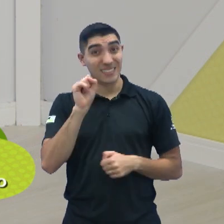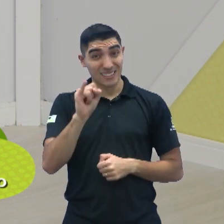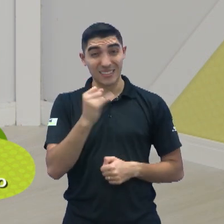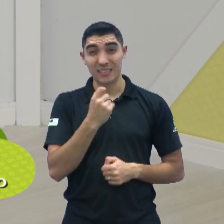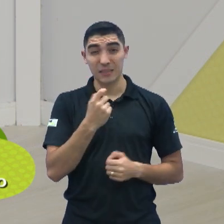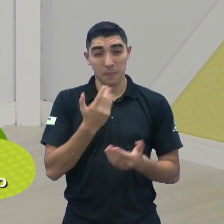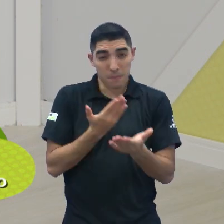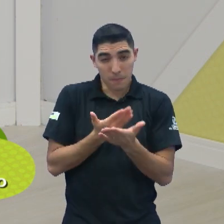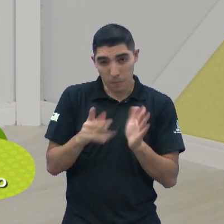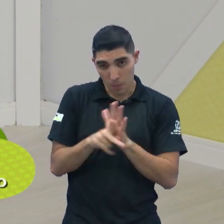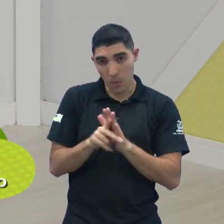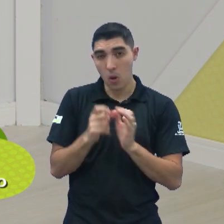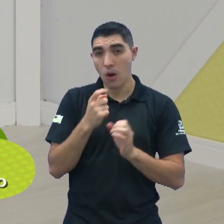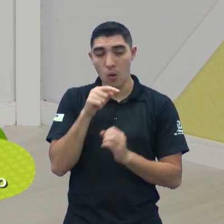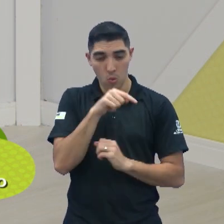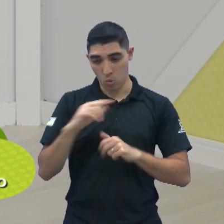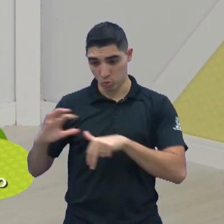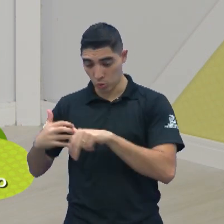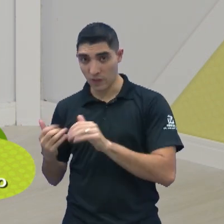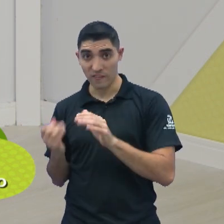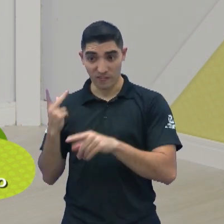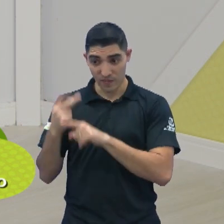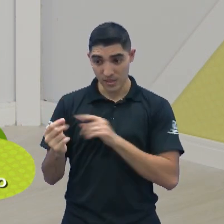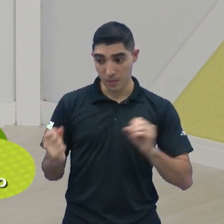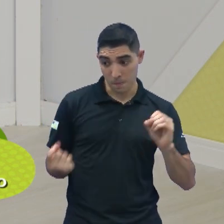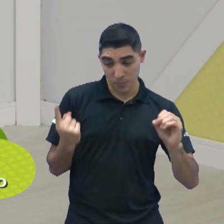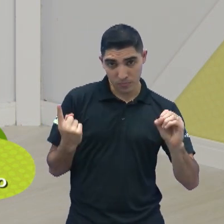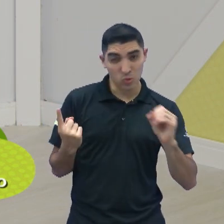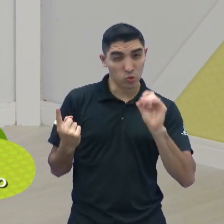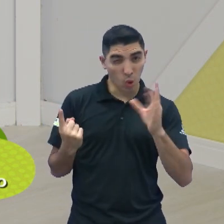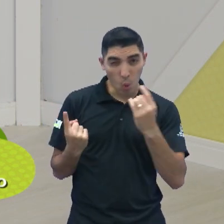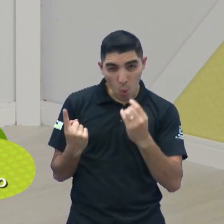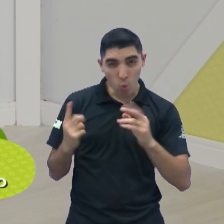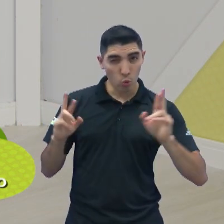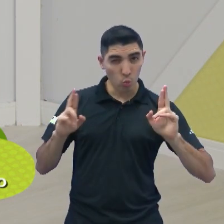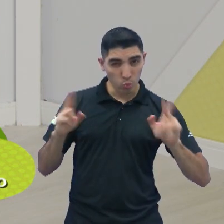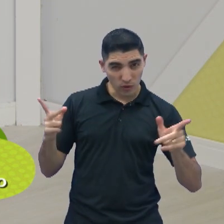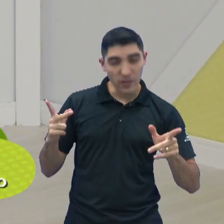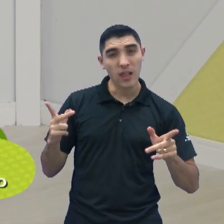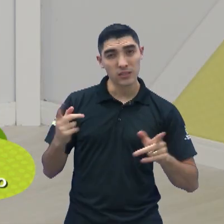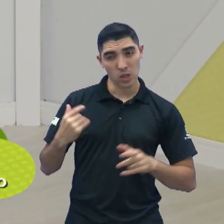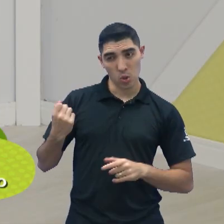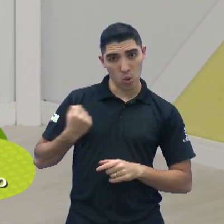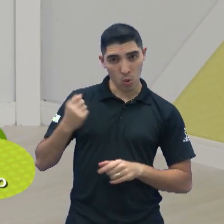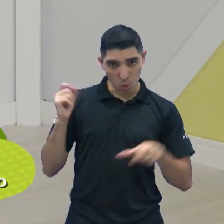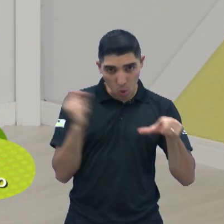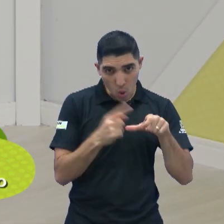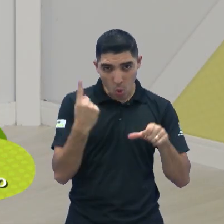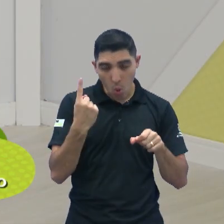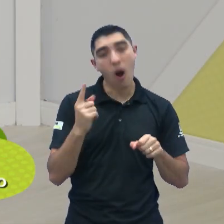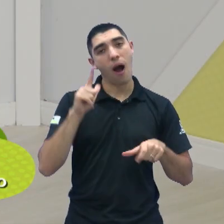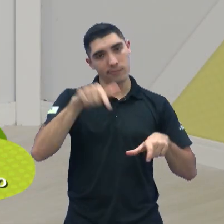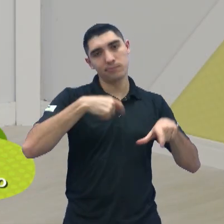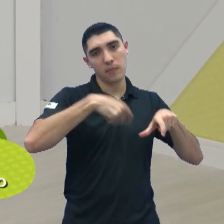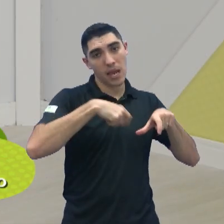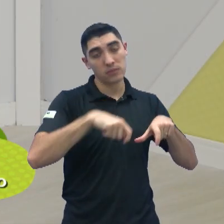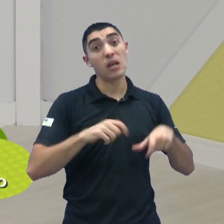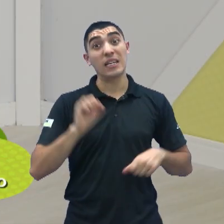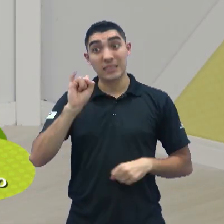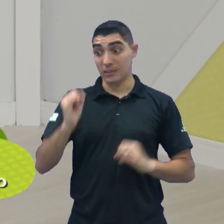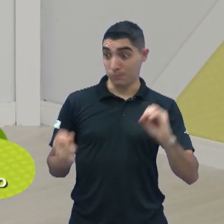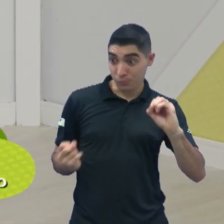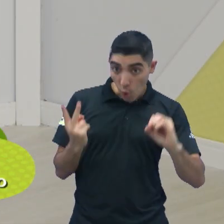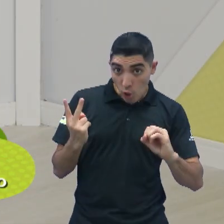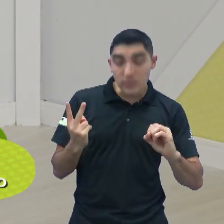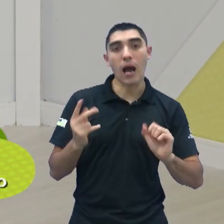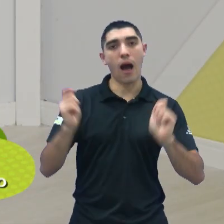leva a decisão para os pênaltis. Vitória do Joseense por 2 ou mais gols de diferença. Joseense avança para a grande final e já está garantido